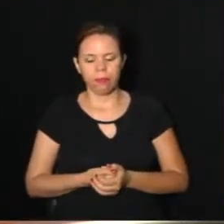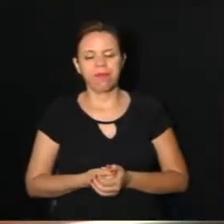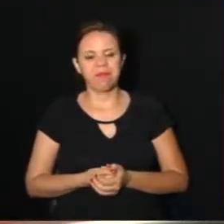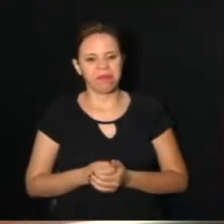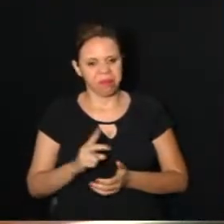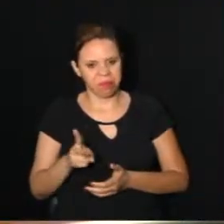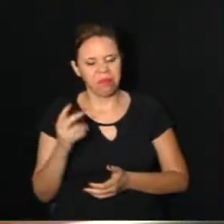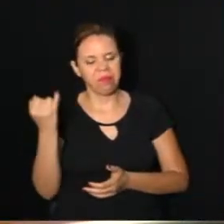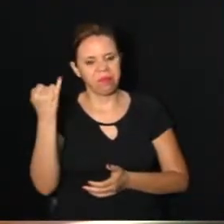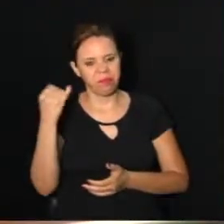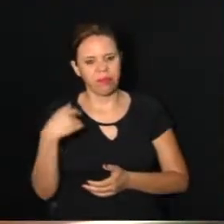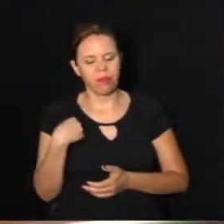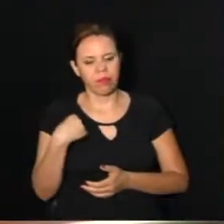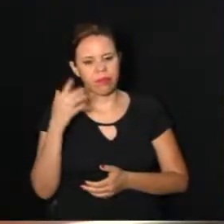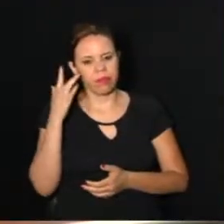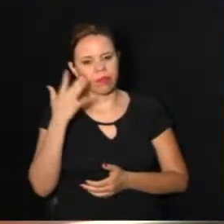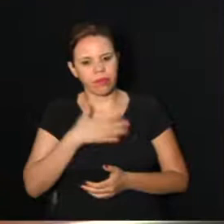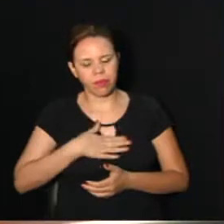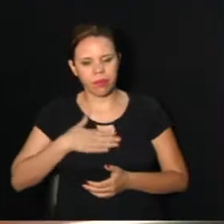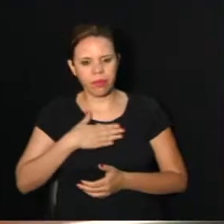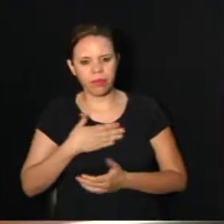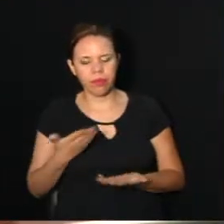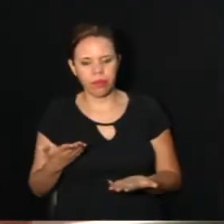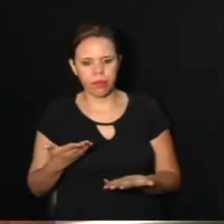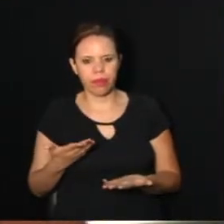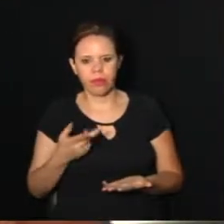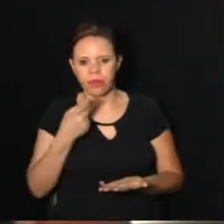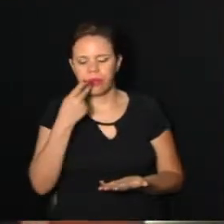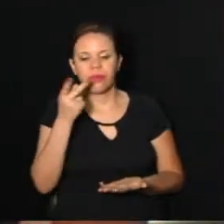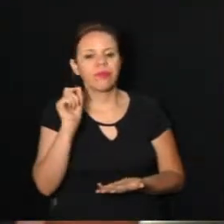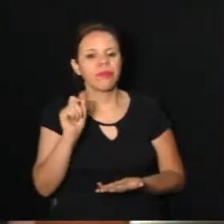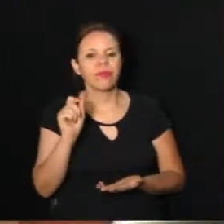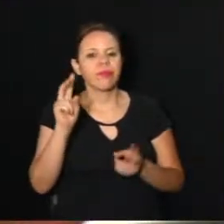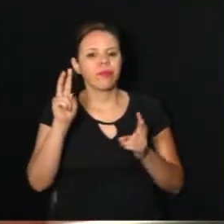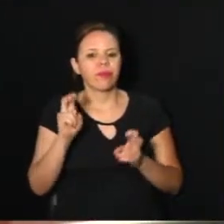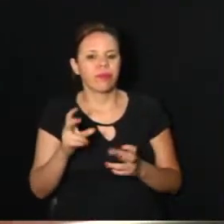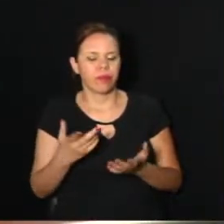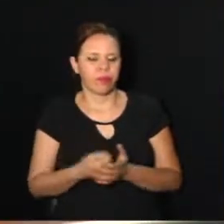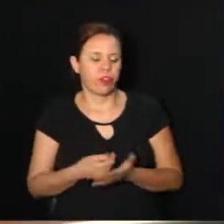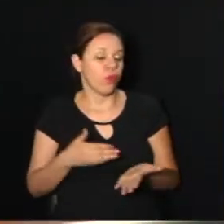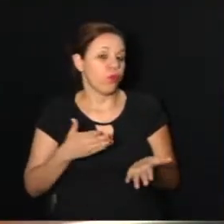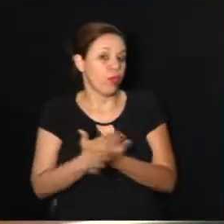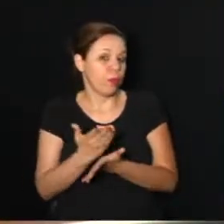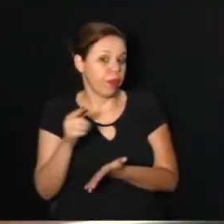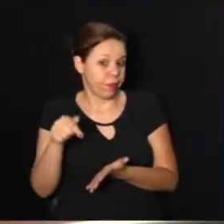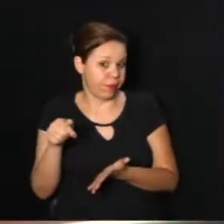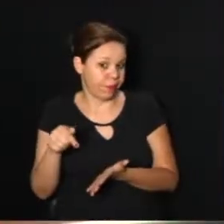pertinente. Eu gostaria de enfatizar que, logo quando foi aprovada